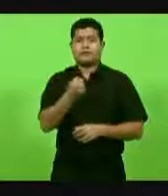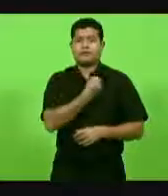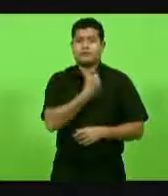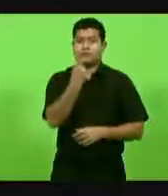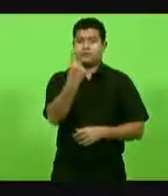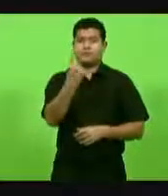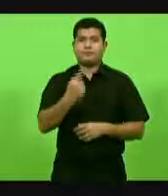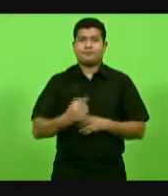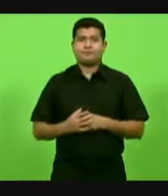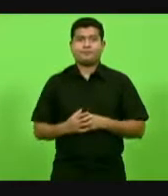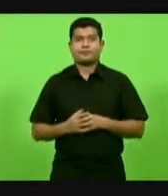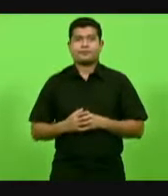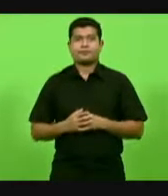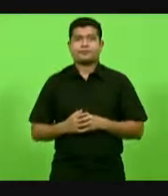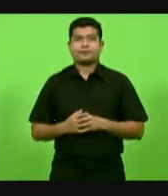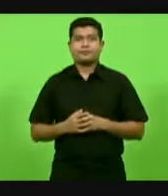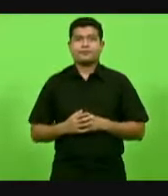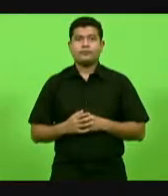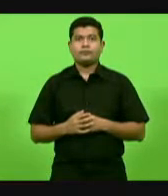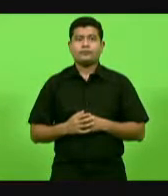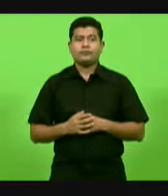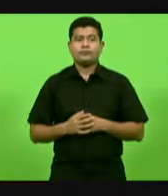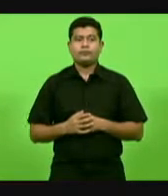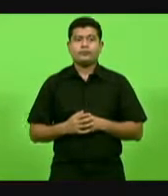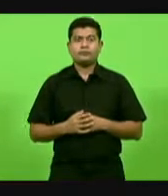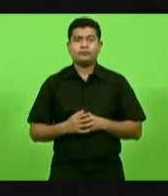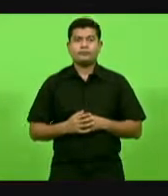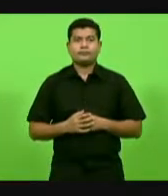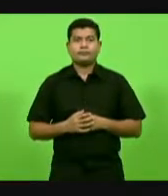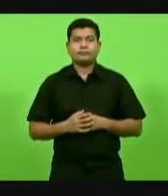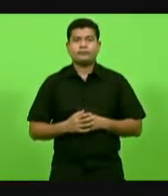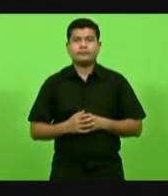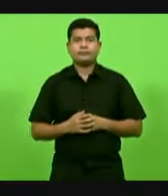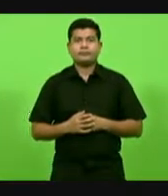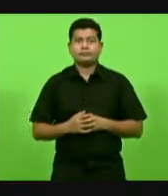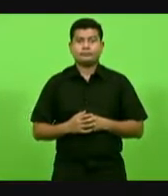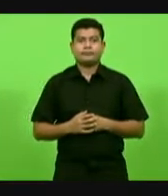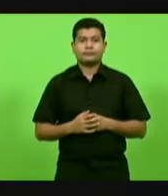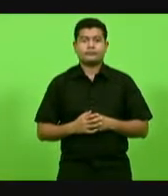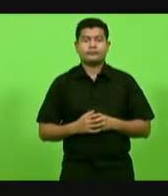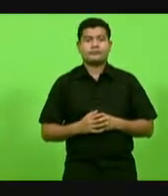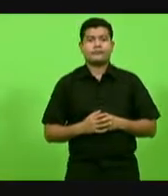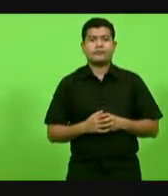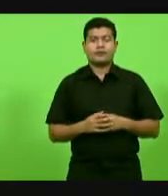PSDB encaminha voto sim. PSD, a pedido do deputado Jean, vota 1.